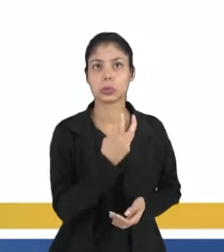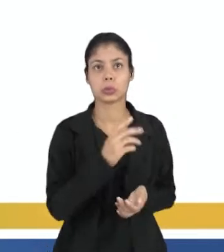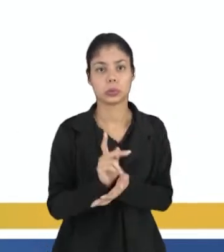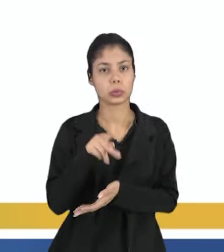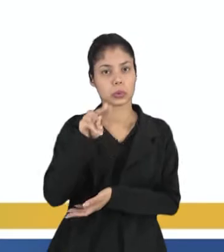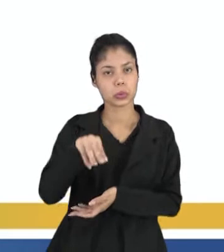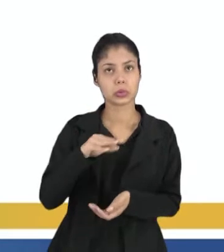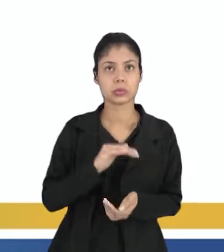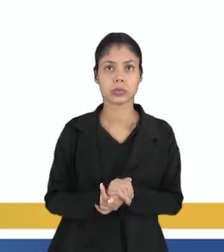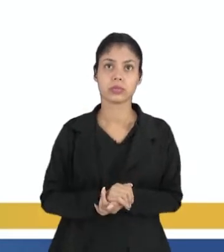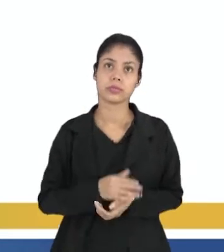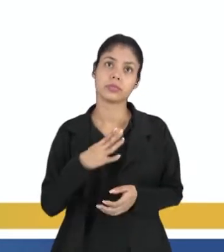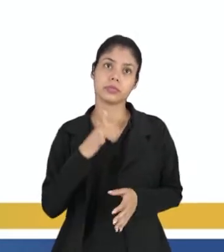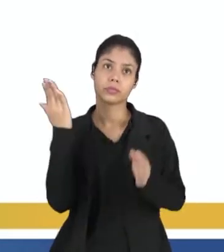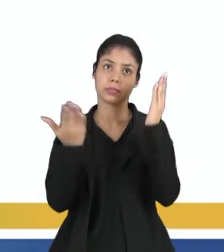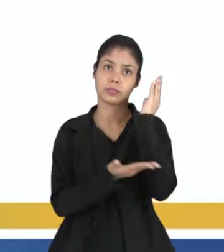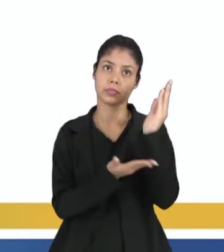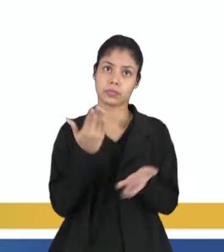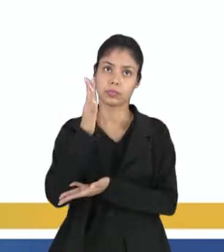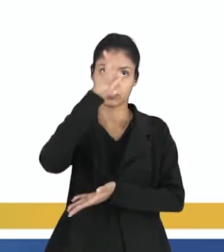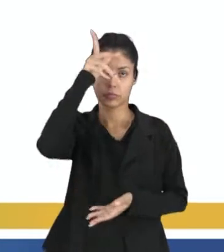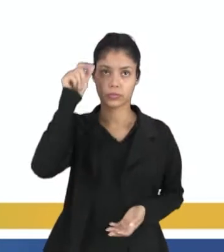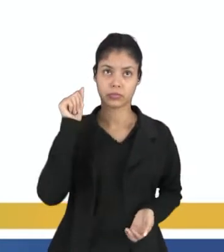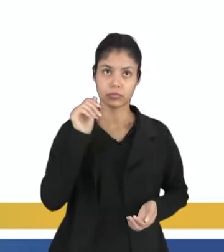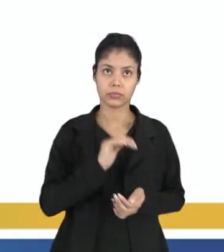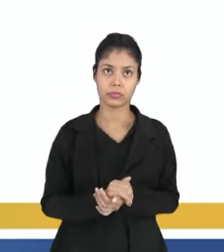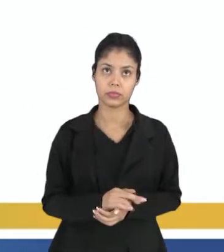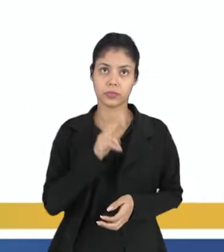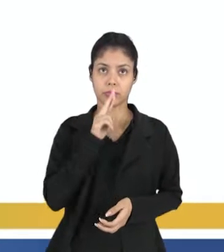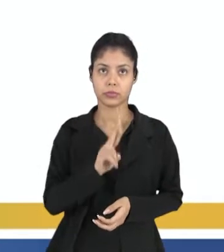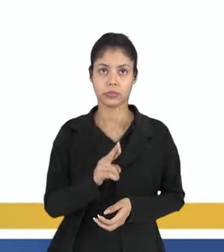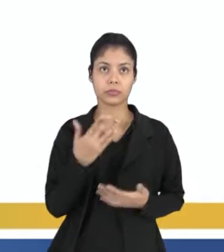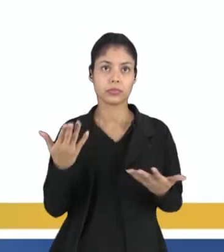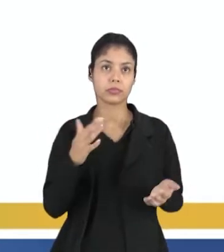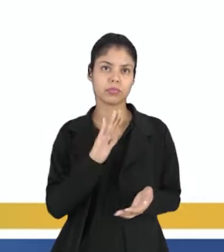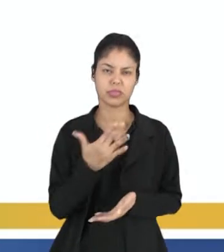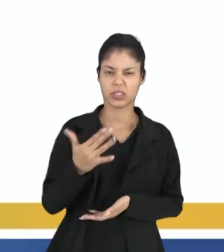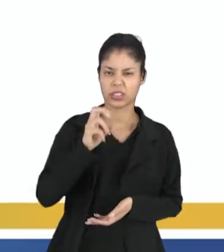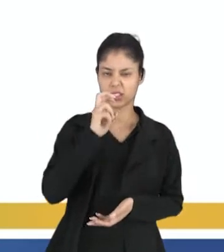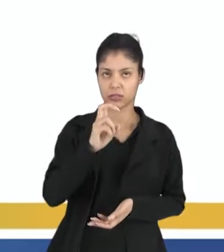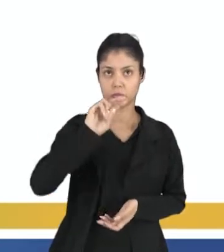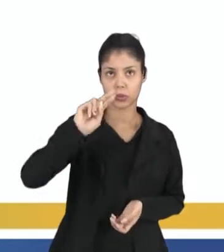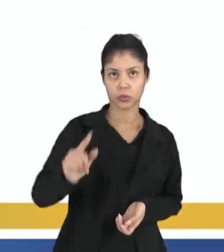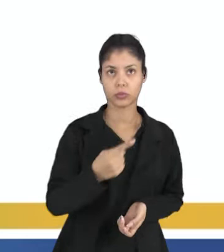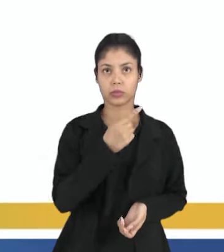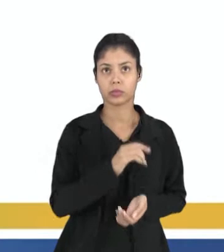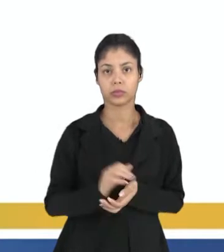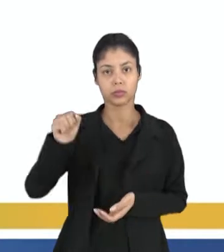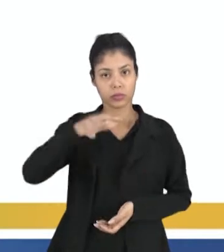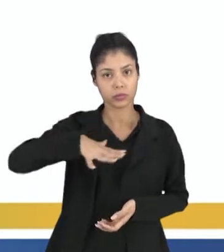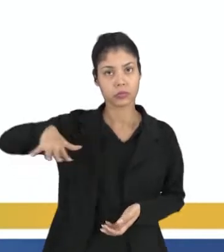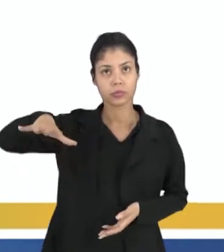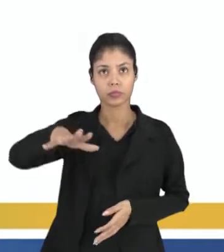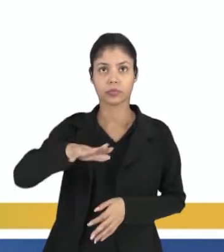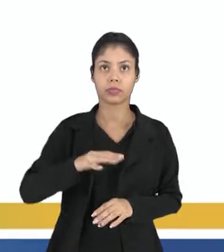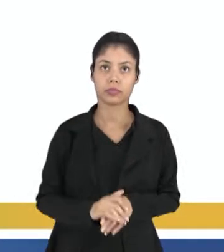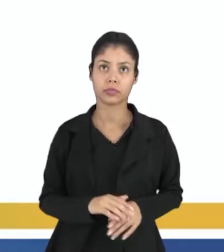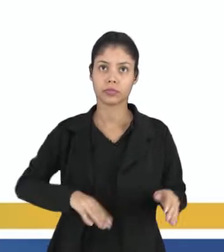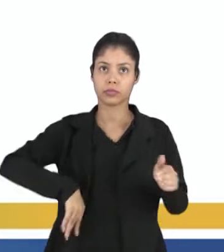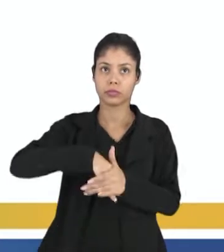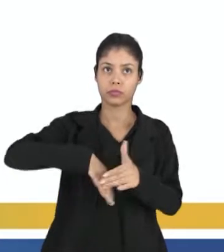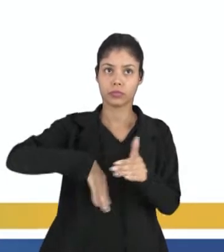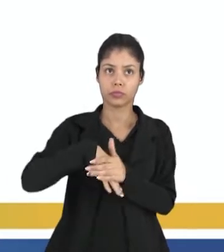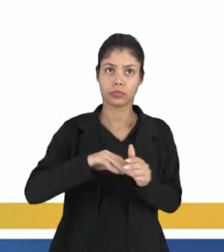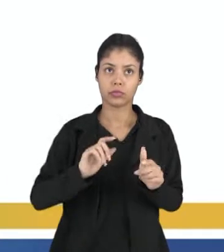5.000 km² desmatados na Amazônia, correspondente a 5.000 campos de futebol, ou